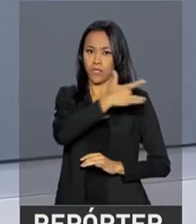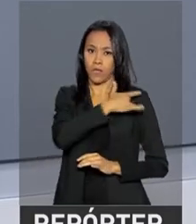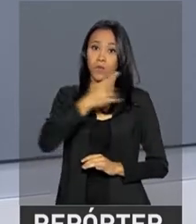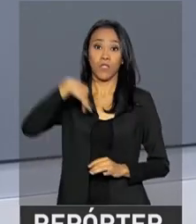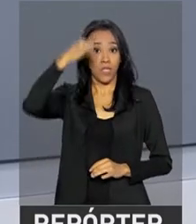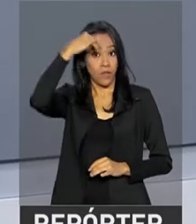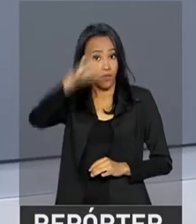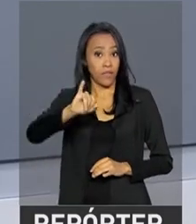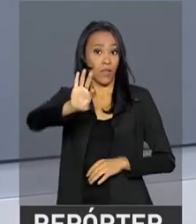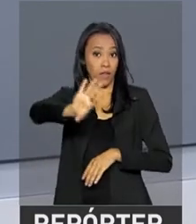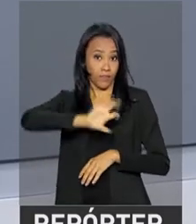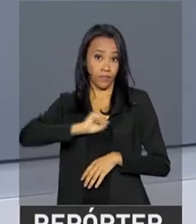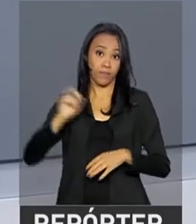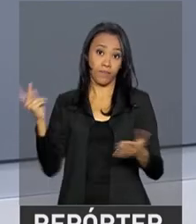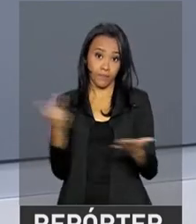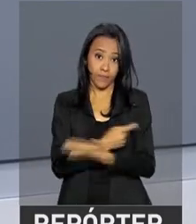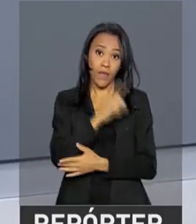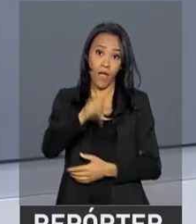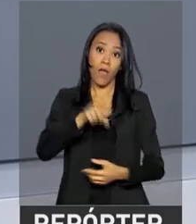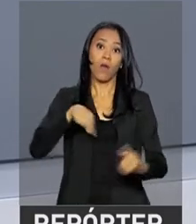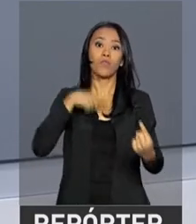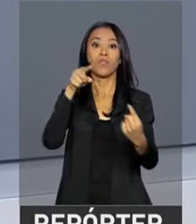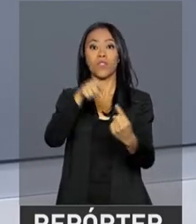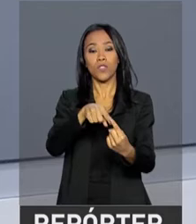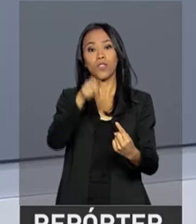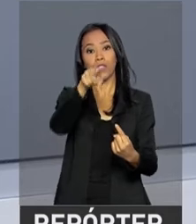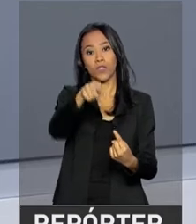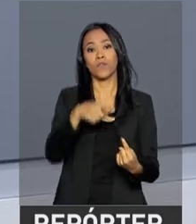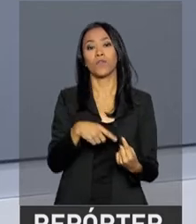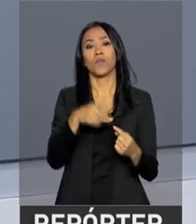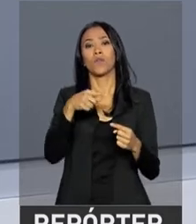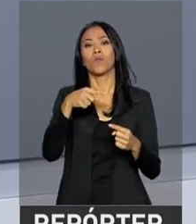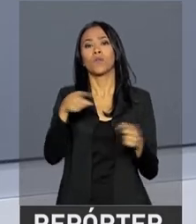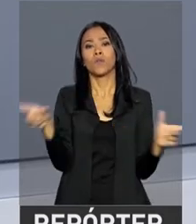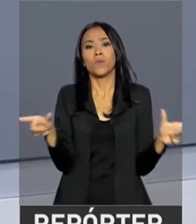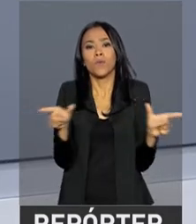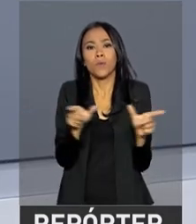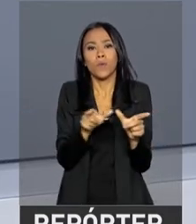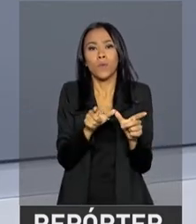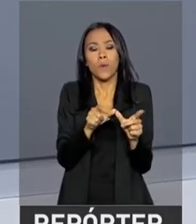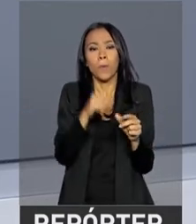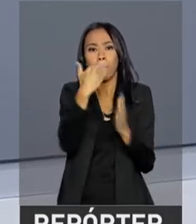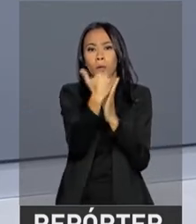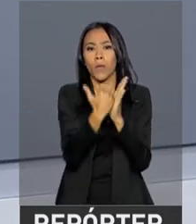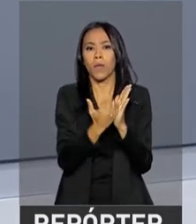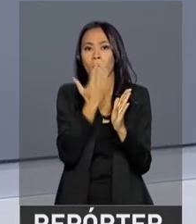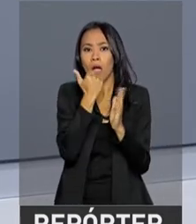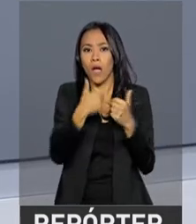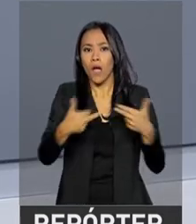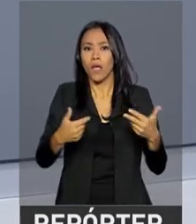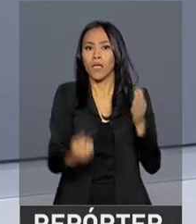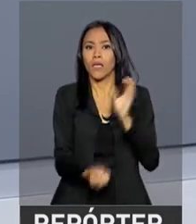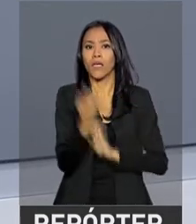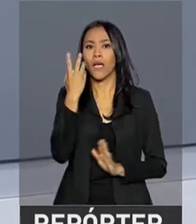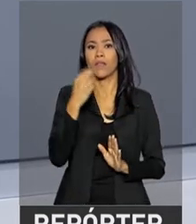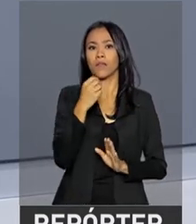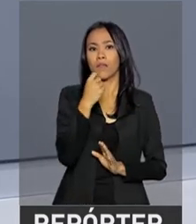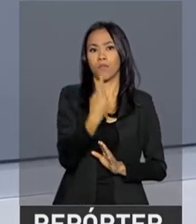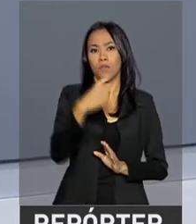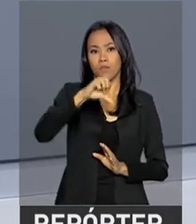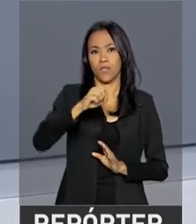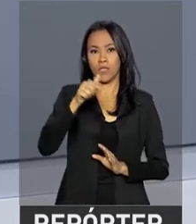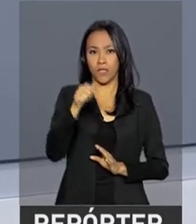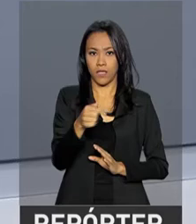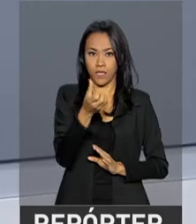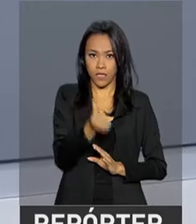doenças profissionais esse é o objetivo do programa de alimentação ao trabalhador criado em 1976 o